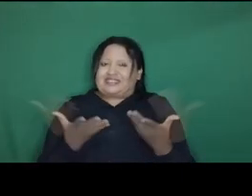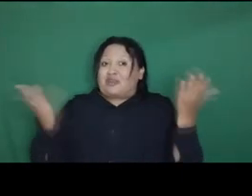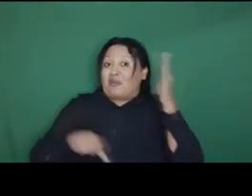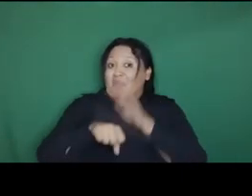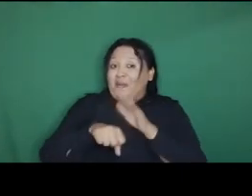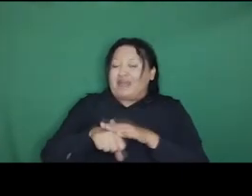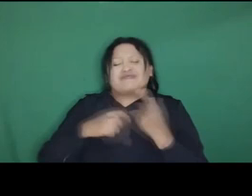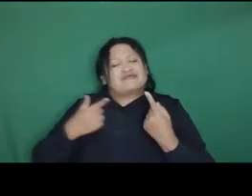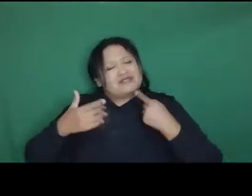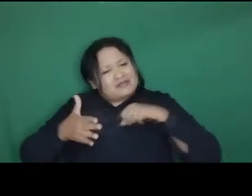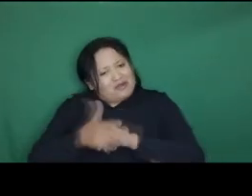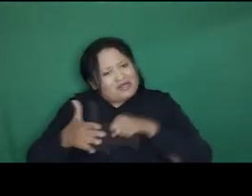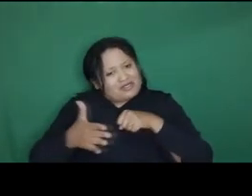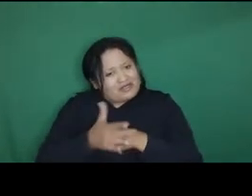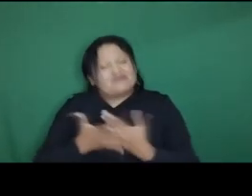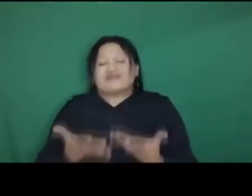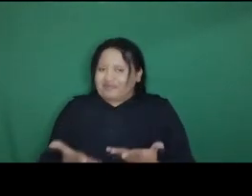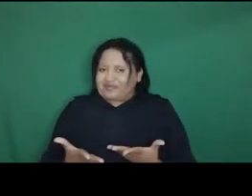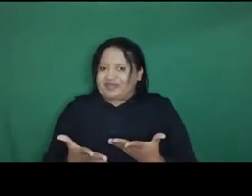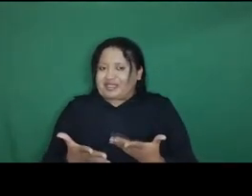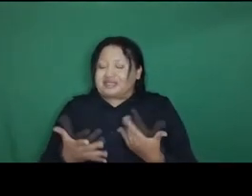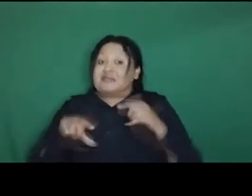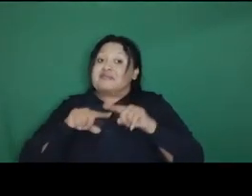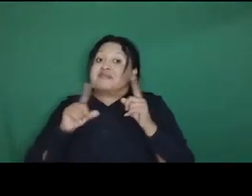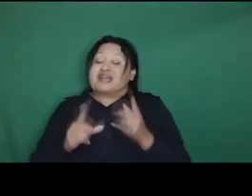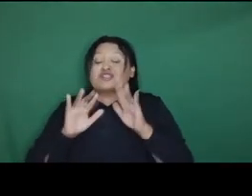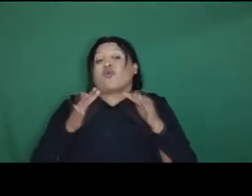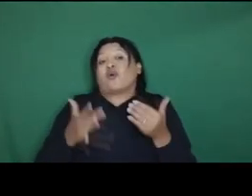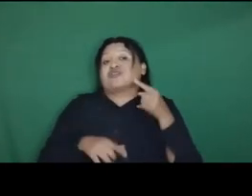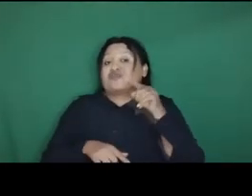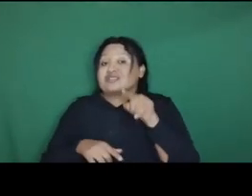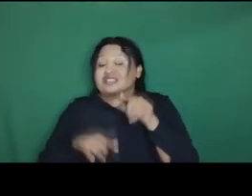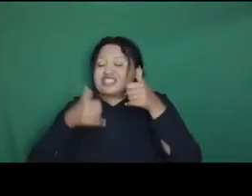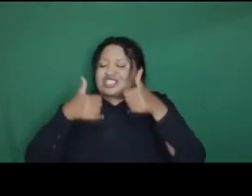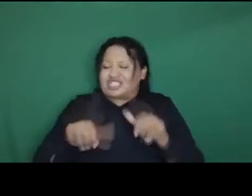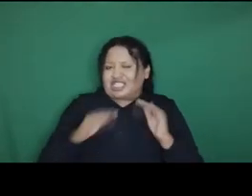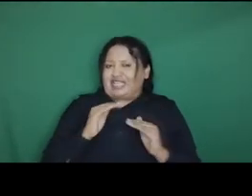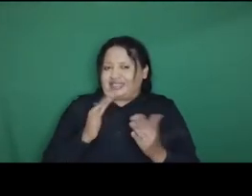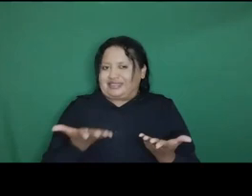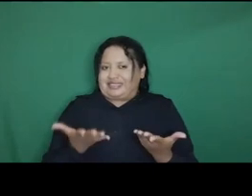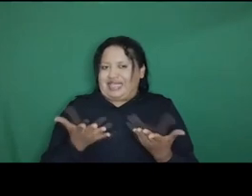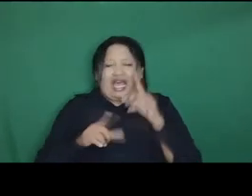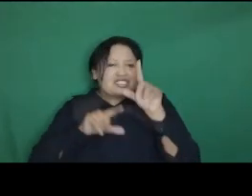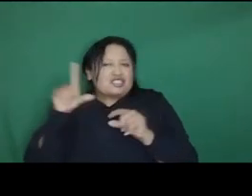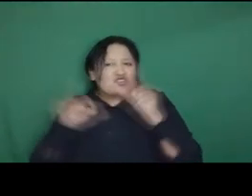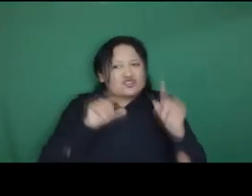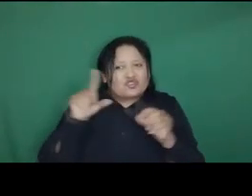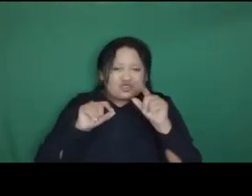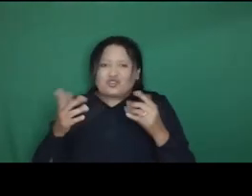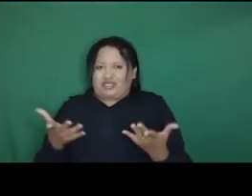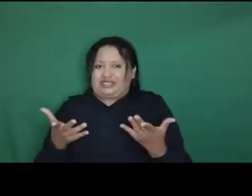vocês estão submetidos a processo seletivos Às vezes a questões acontecem de questões elas